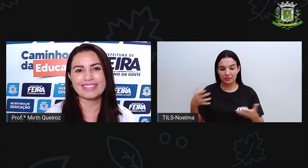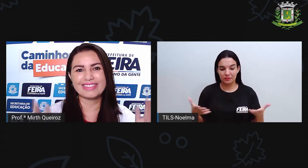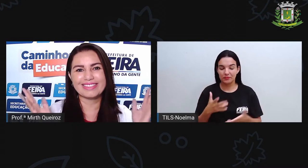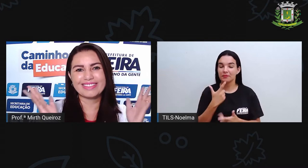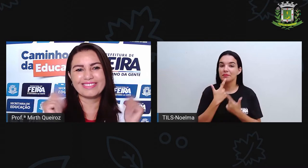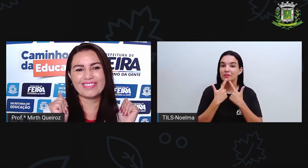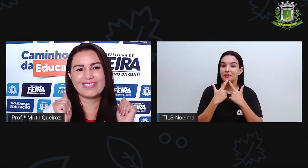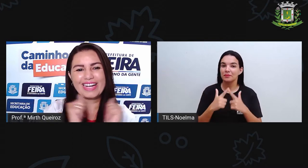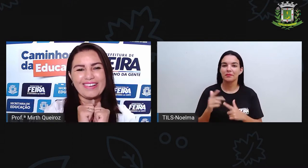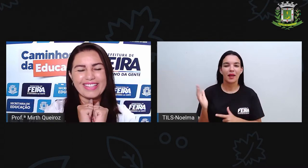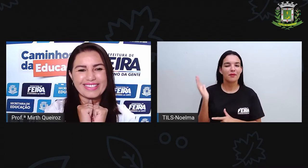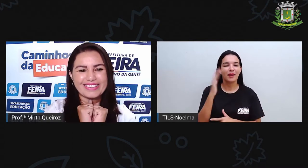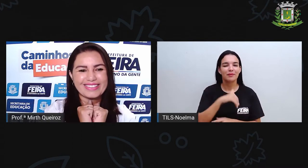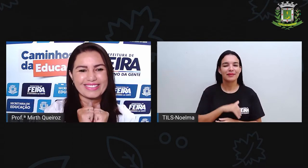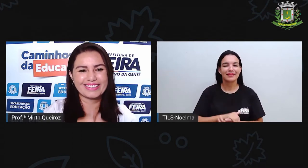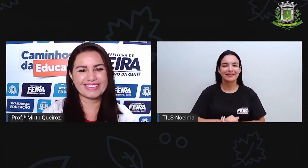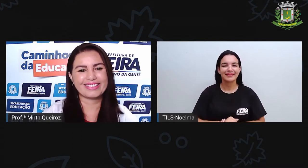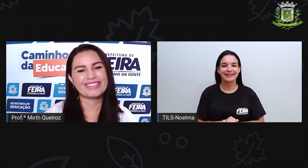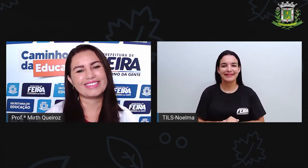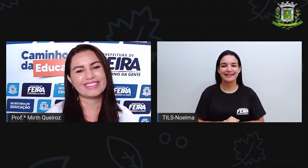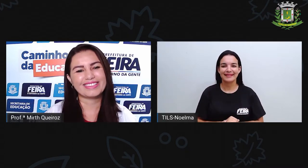linguagem. Vamos a aula?